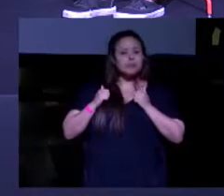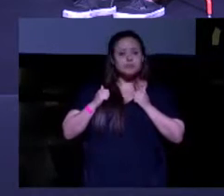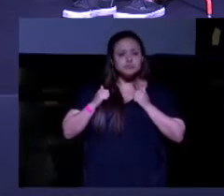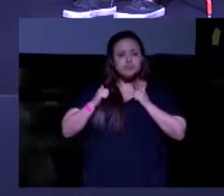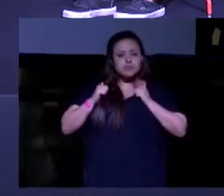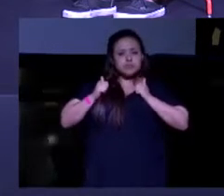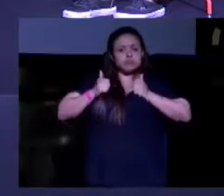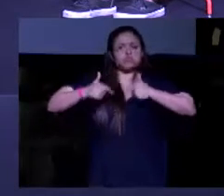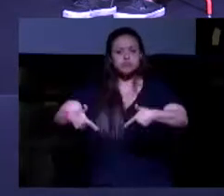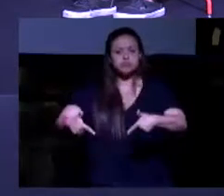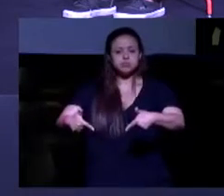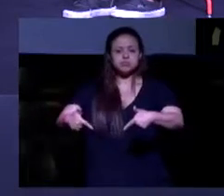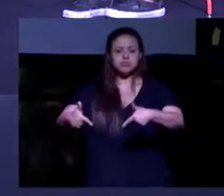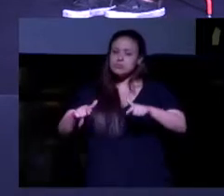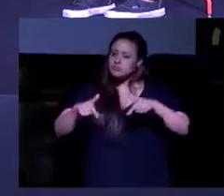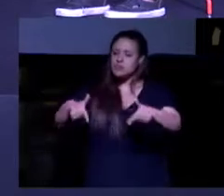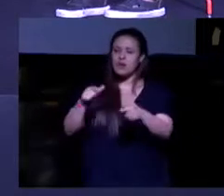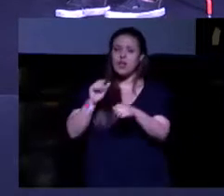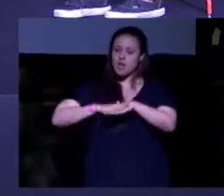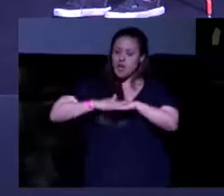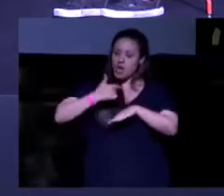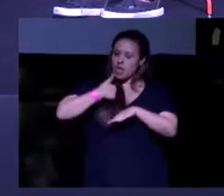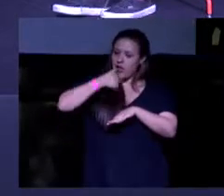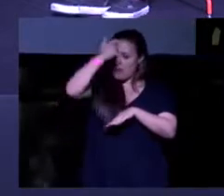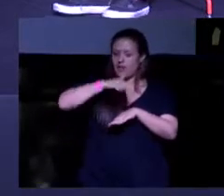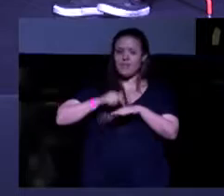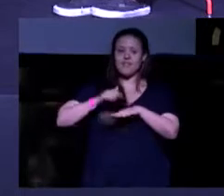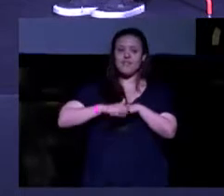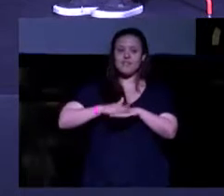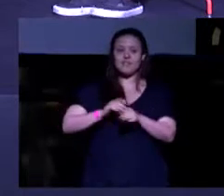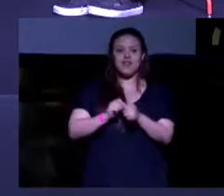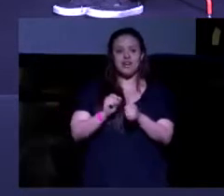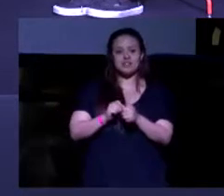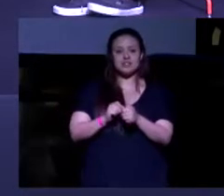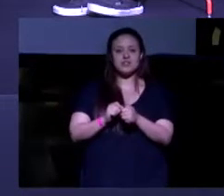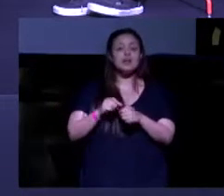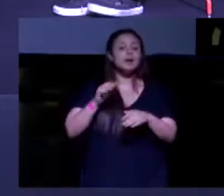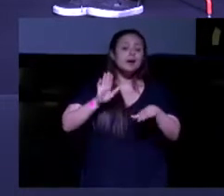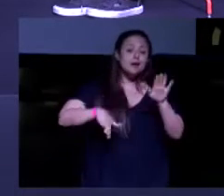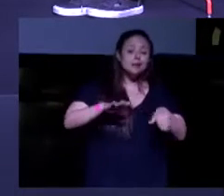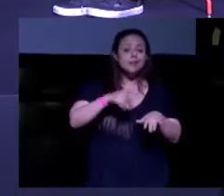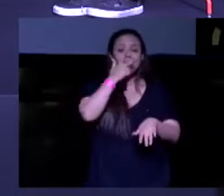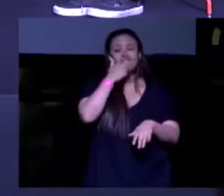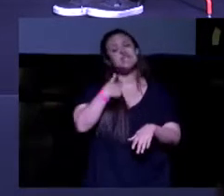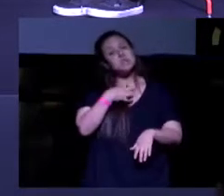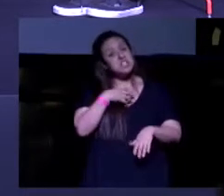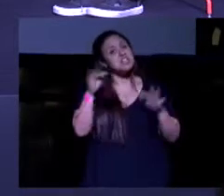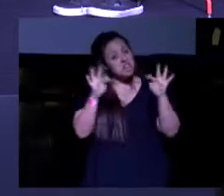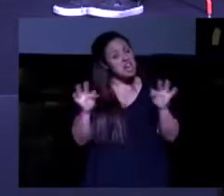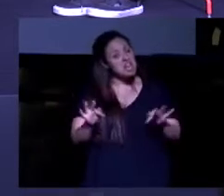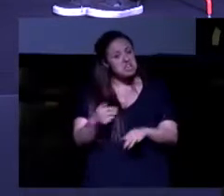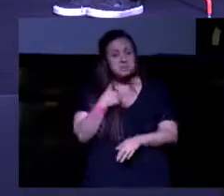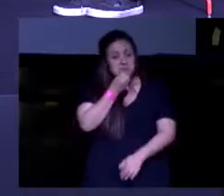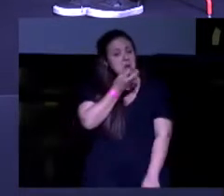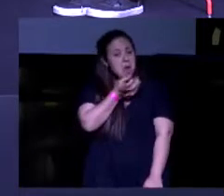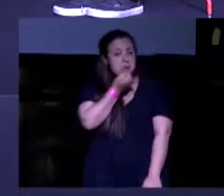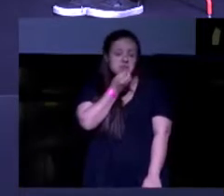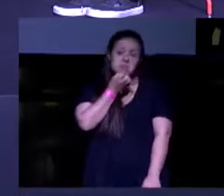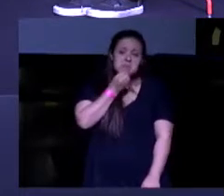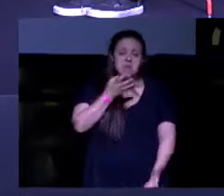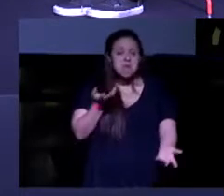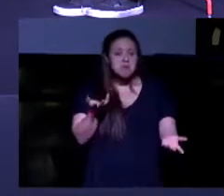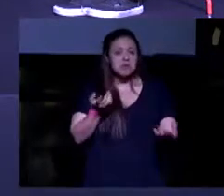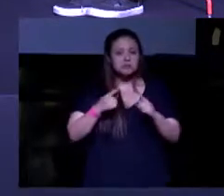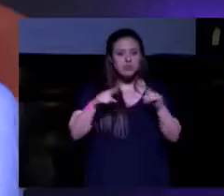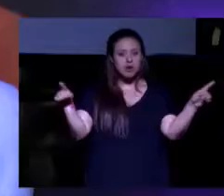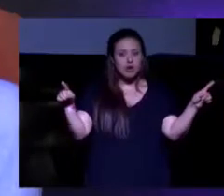a gente está naquela rotina que a gente está fazendo, e está ali, está bom, está feliz, Mas, pô, tem o mundão inteiro, tem o universo